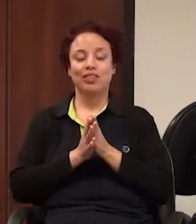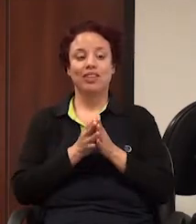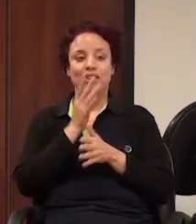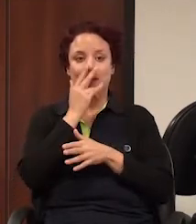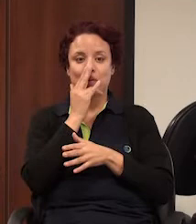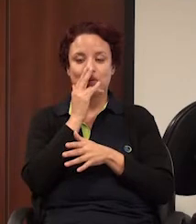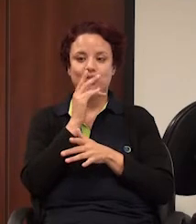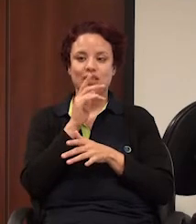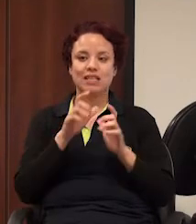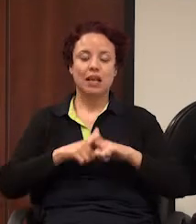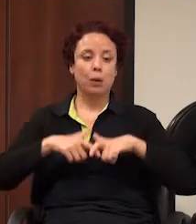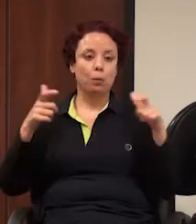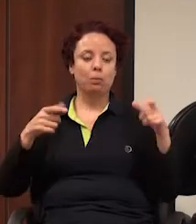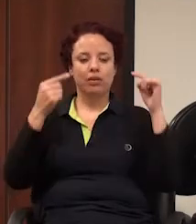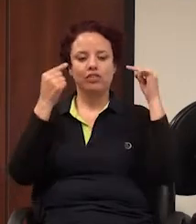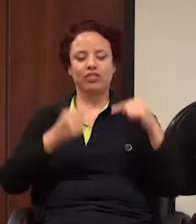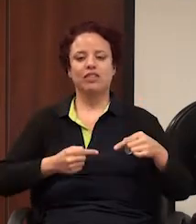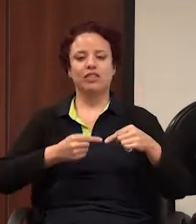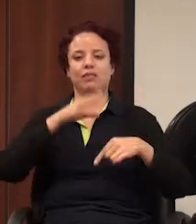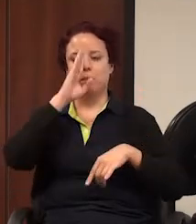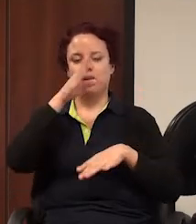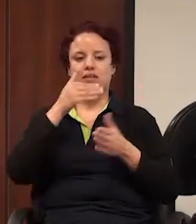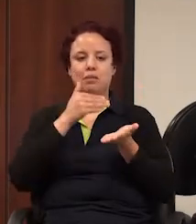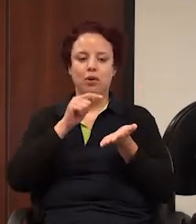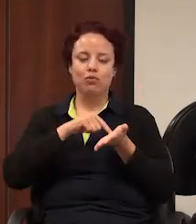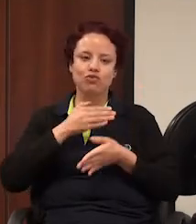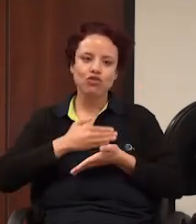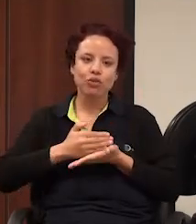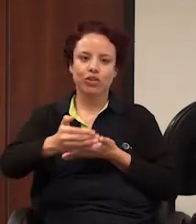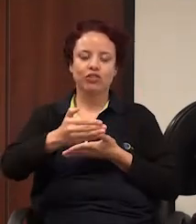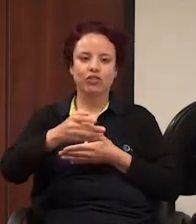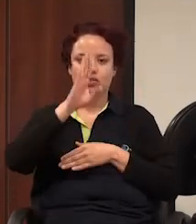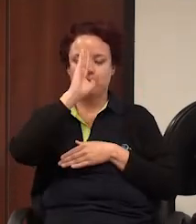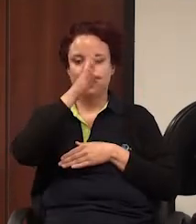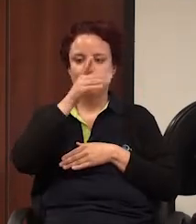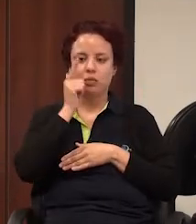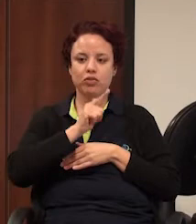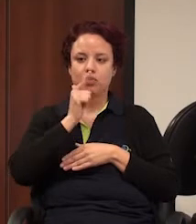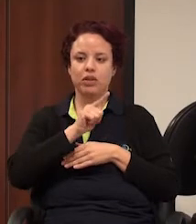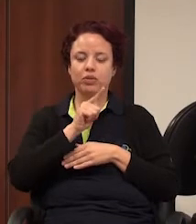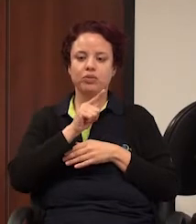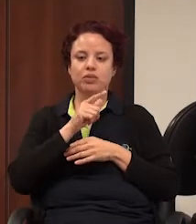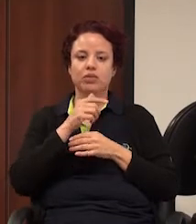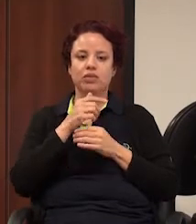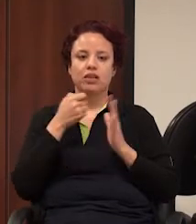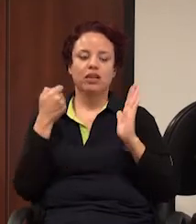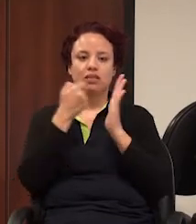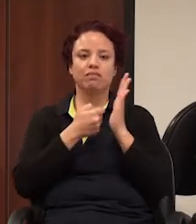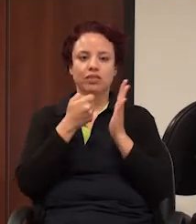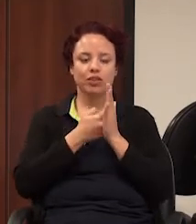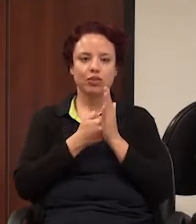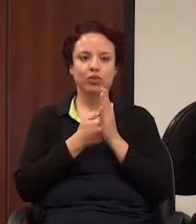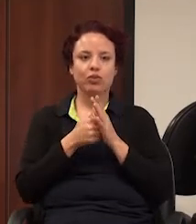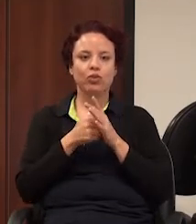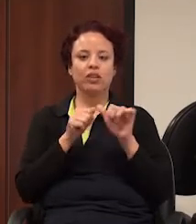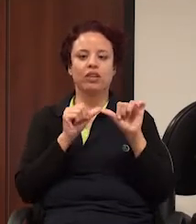são os grandes desafios que nós temos aqui pela frente, né, principalmente para poder enfrentar ou, né,